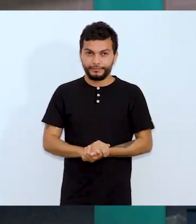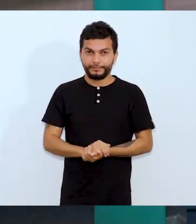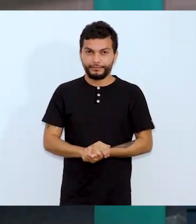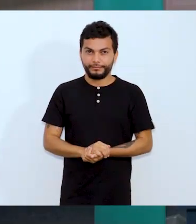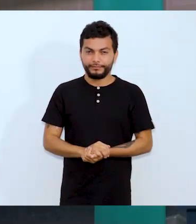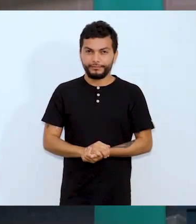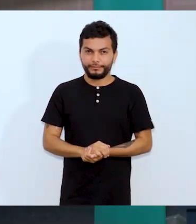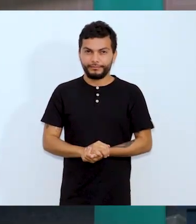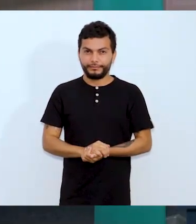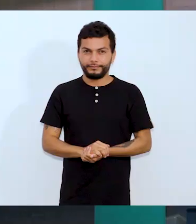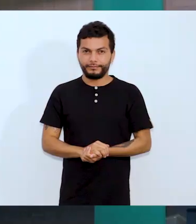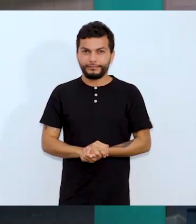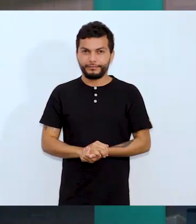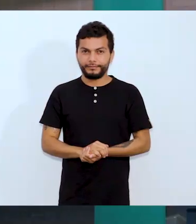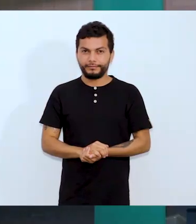Amauric.